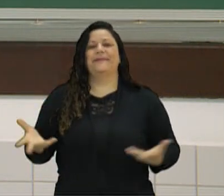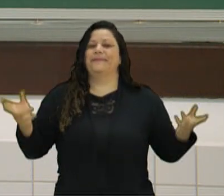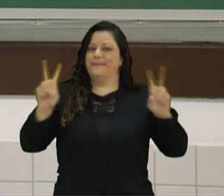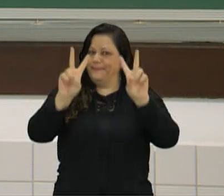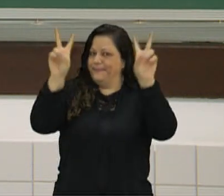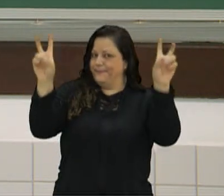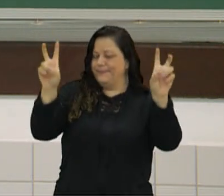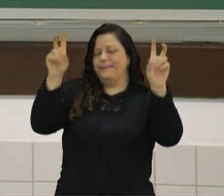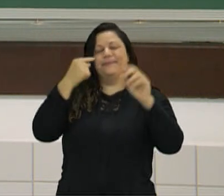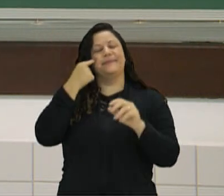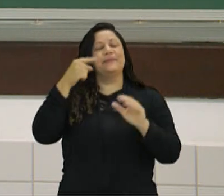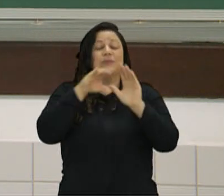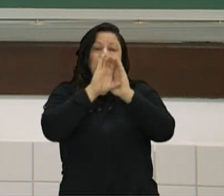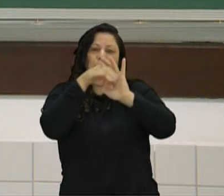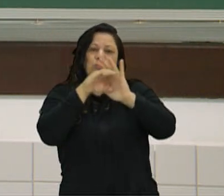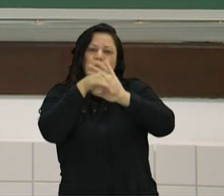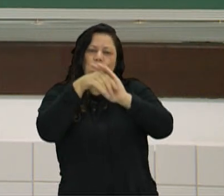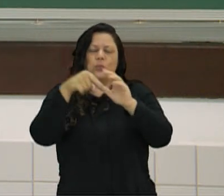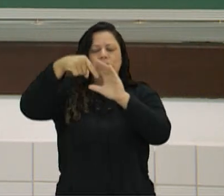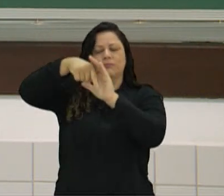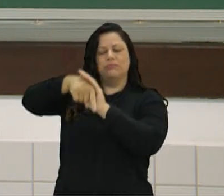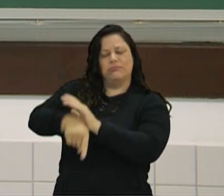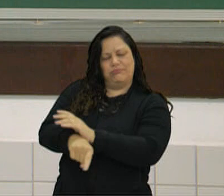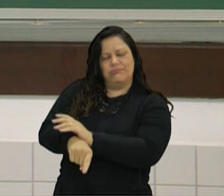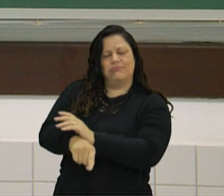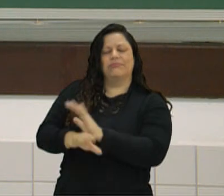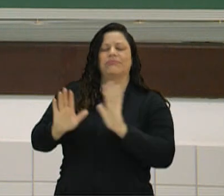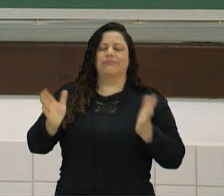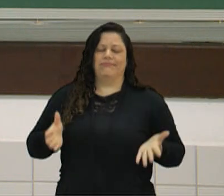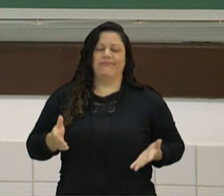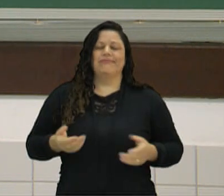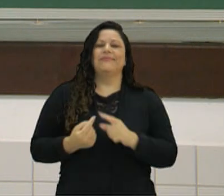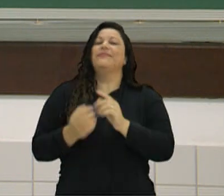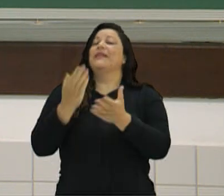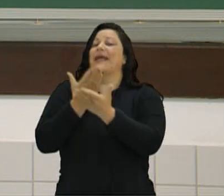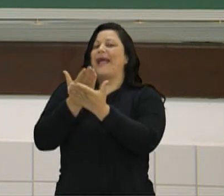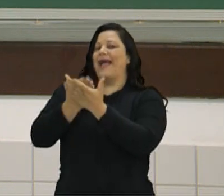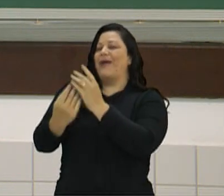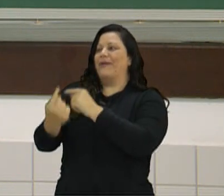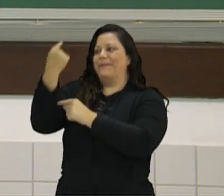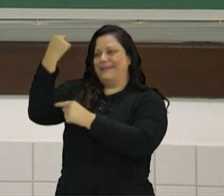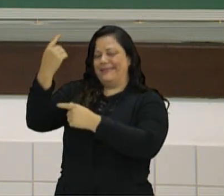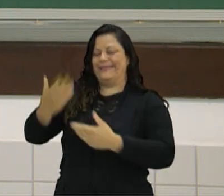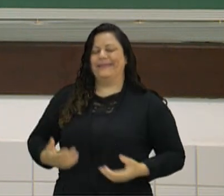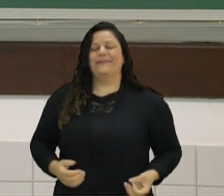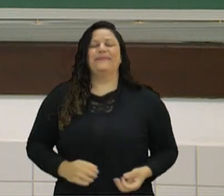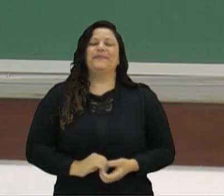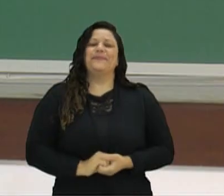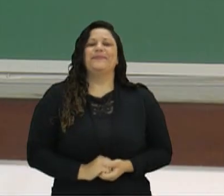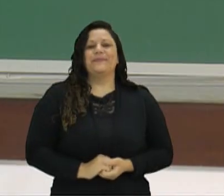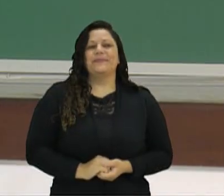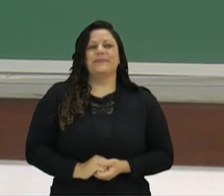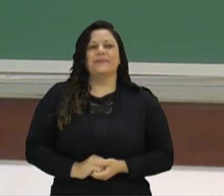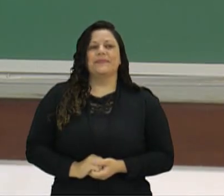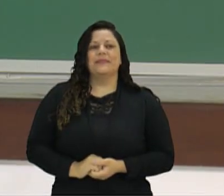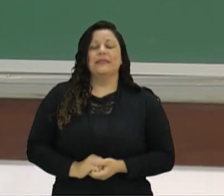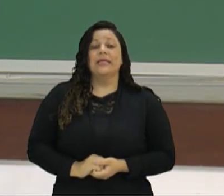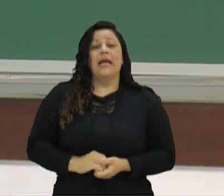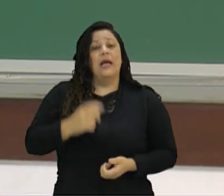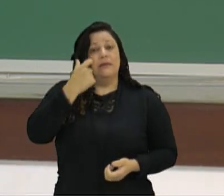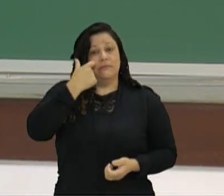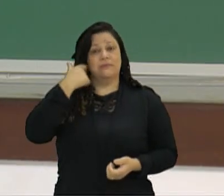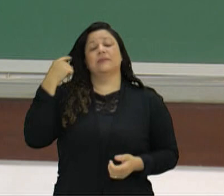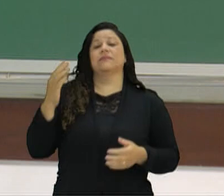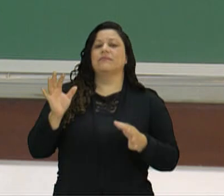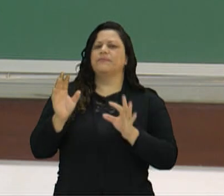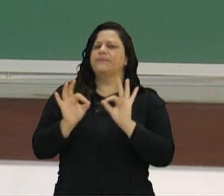alguns conceitos trabalhados por ele naquela aula. Vamos lá? Antes da gente começar, eu tenho aqui um